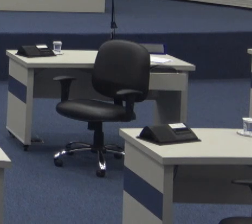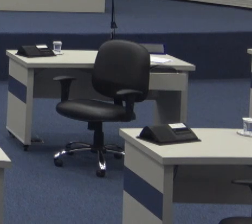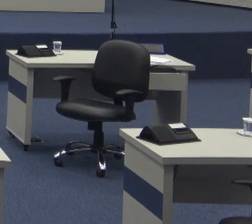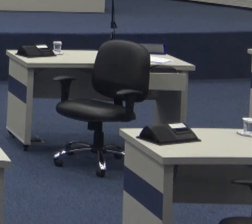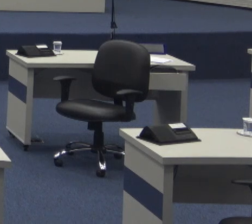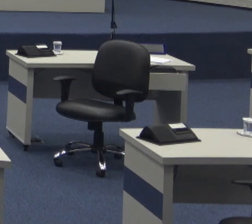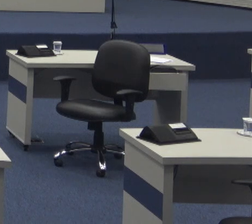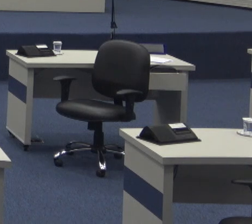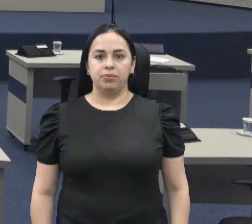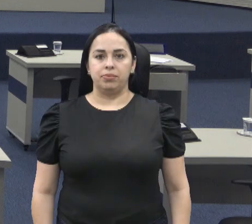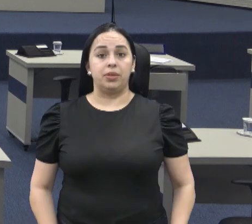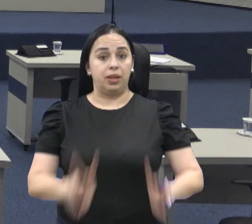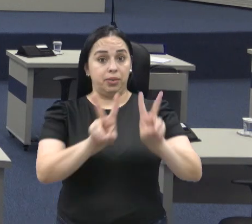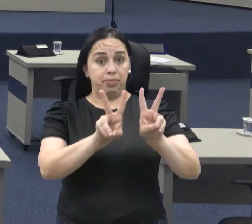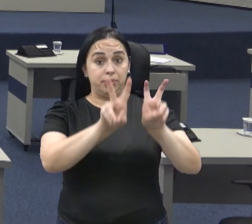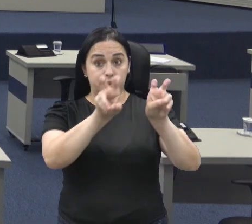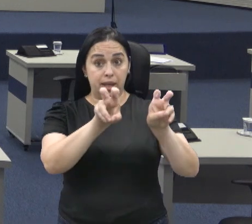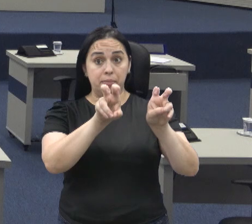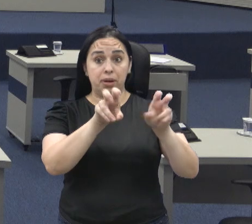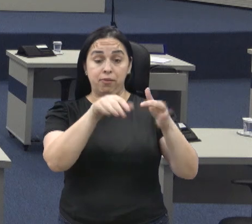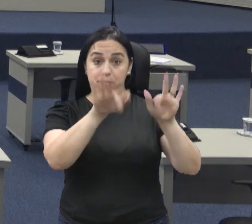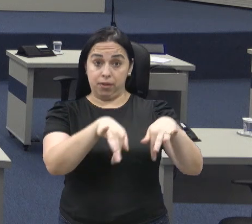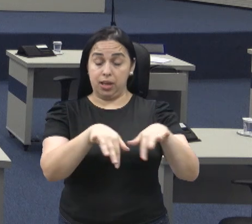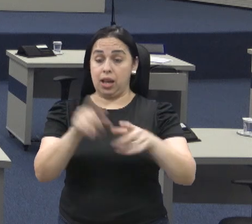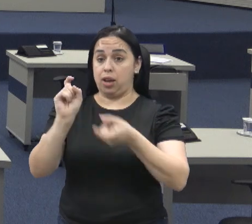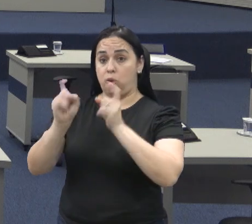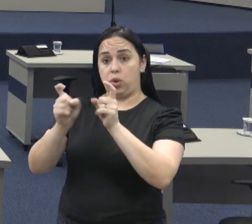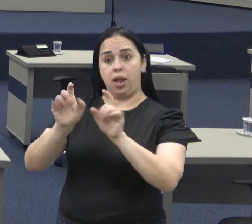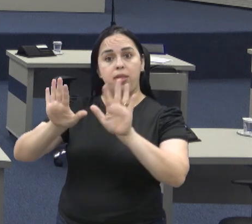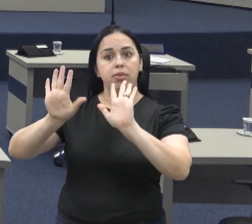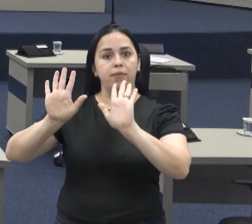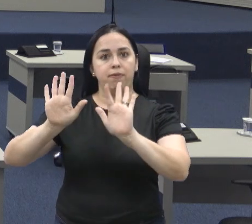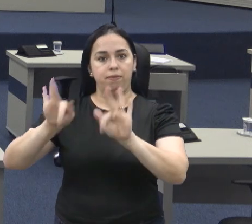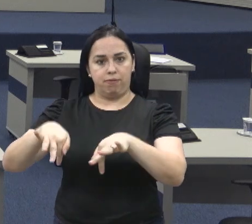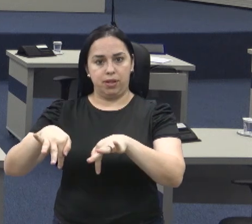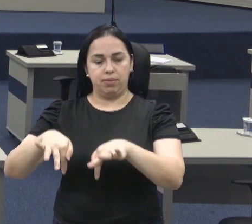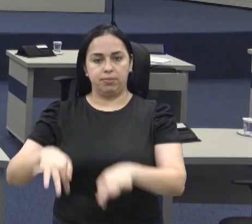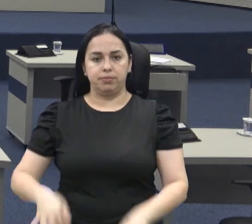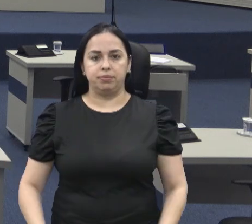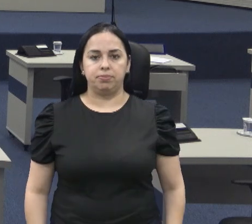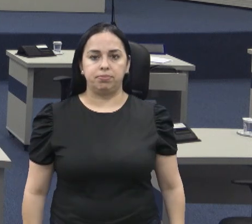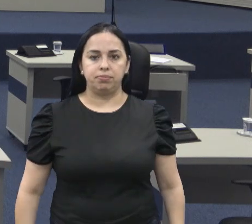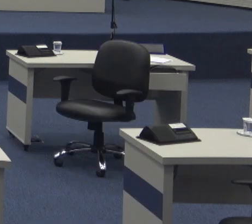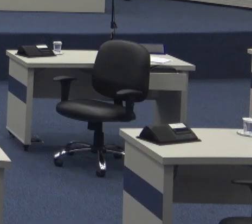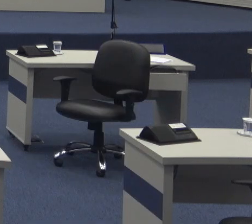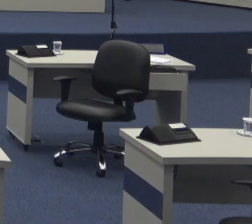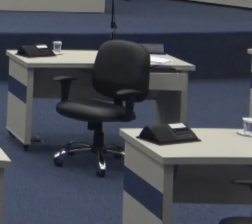Nada mais a tratar, está encerrada a presente sessão.